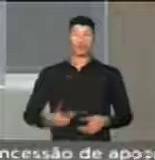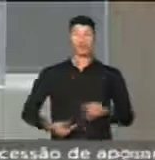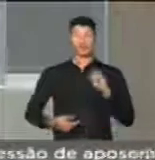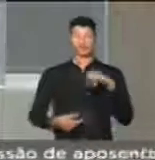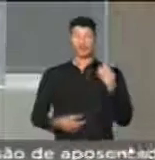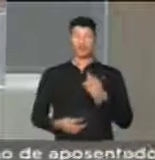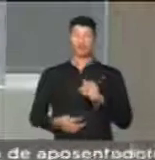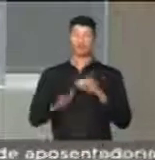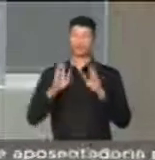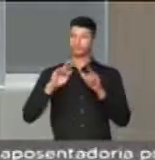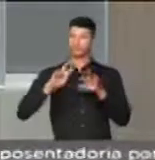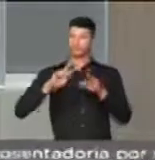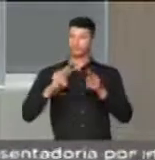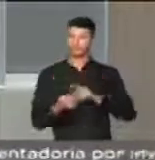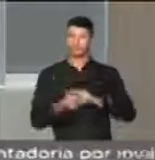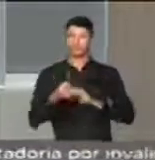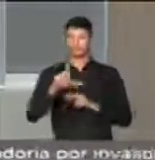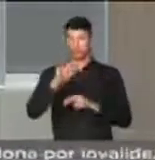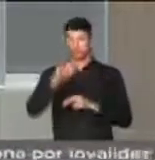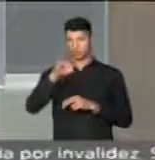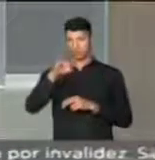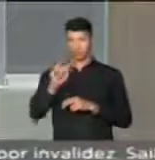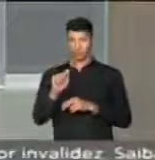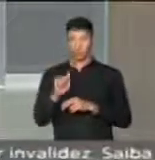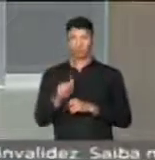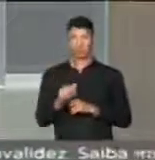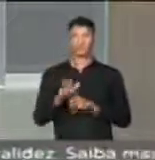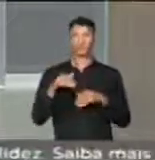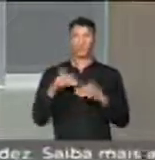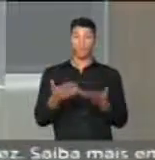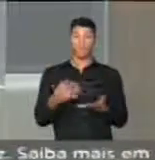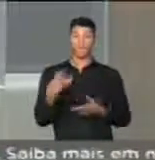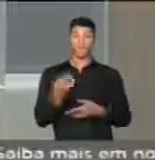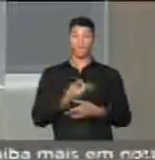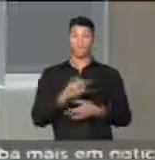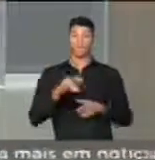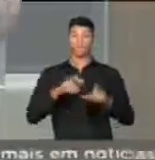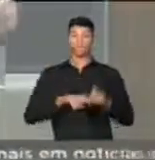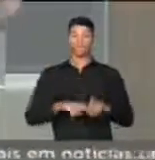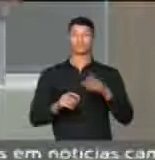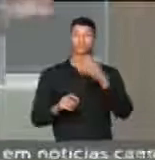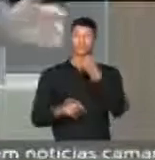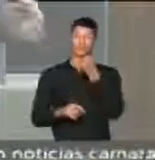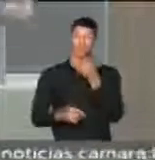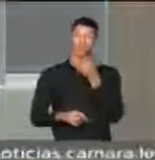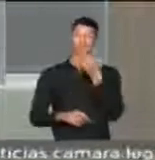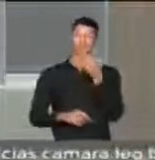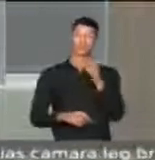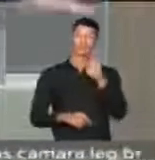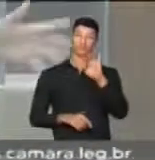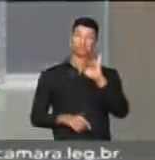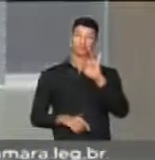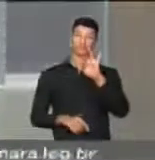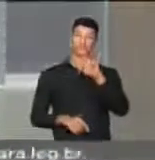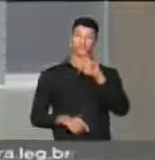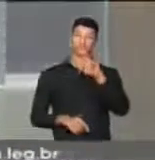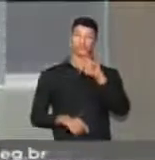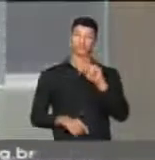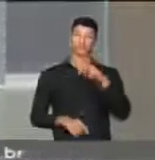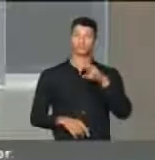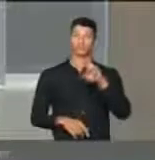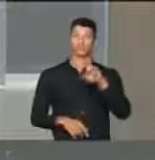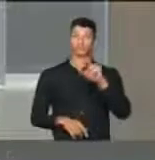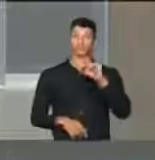nós invertêssemos esta lógica, ao invés de remunerar melhor os títulos que estão no